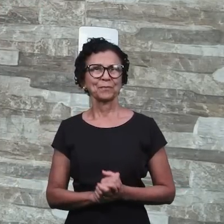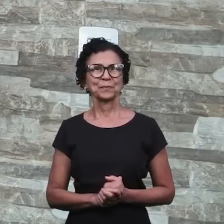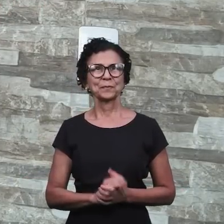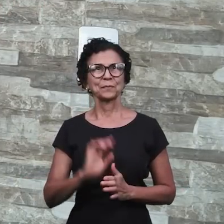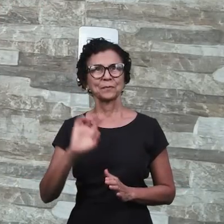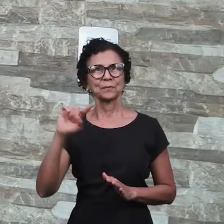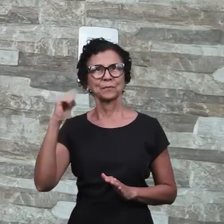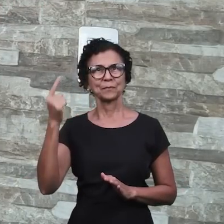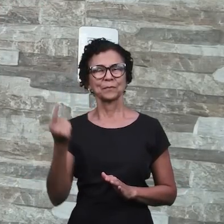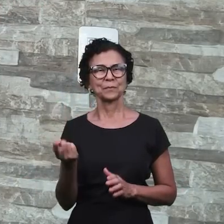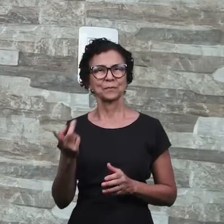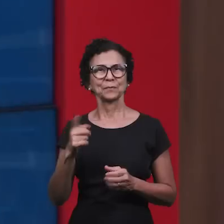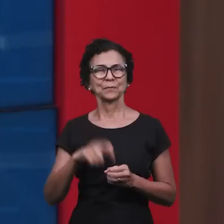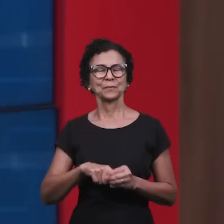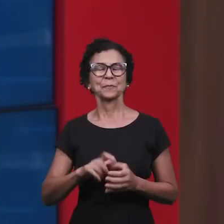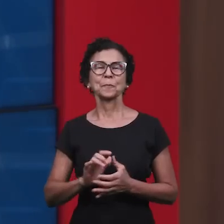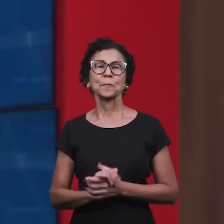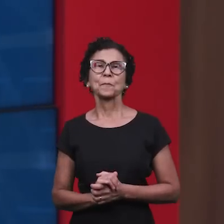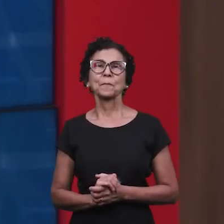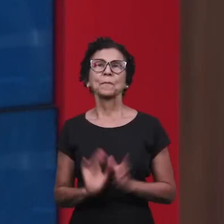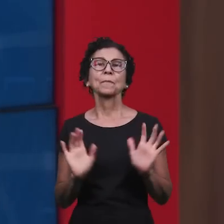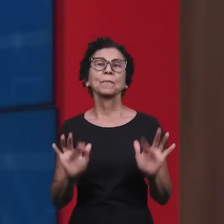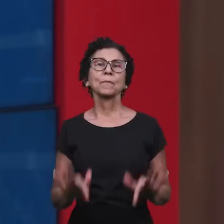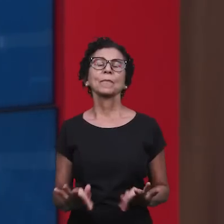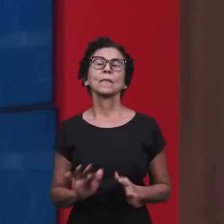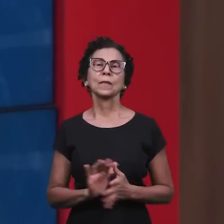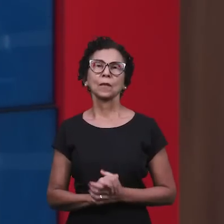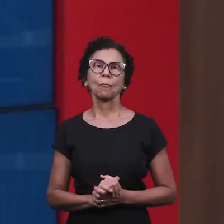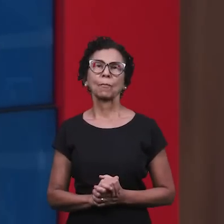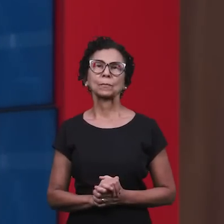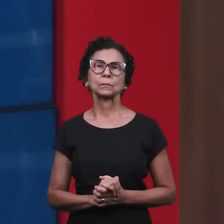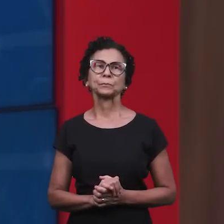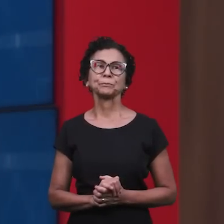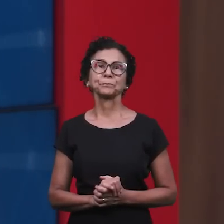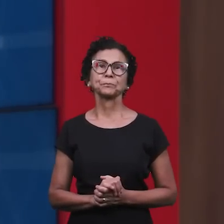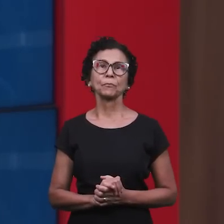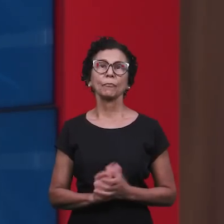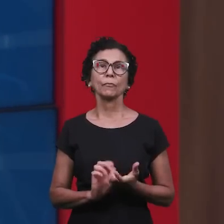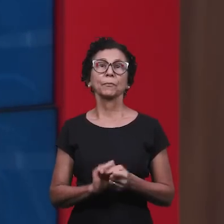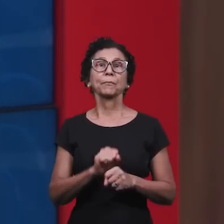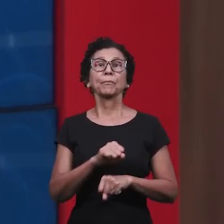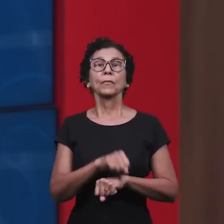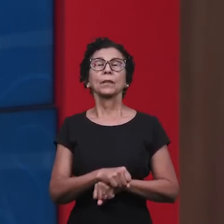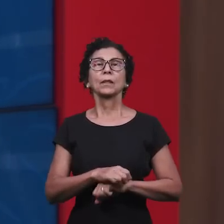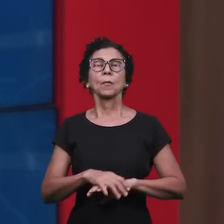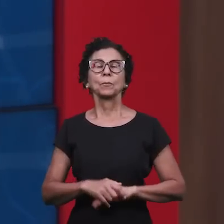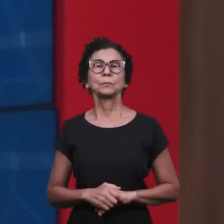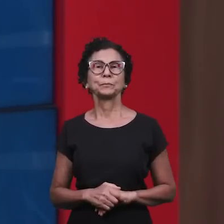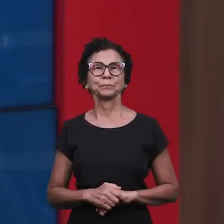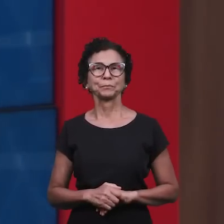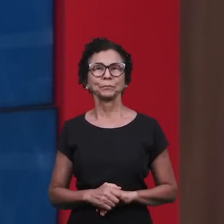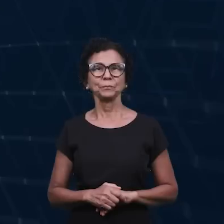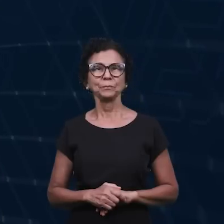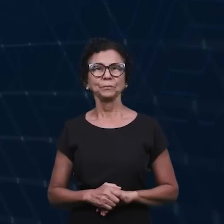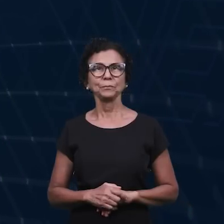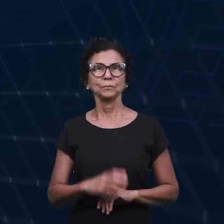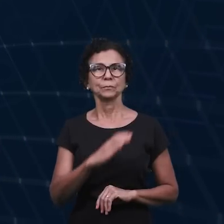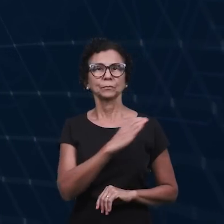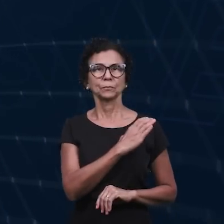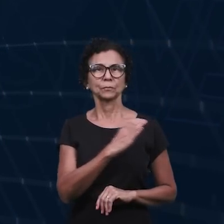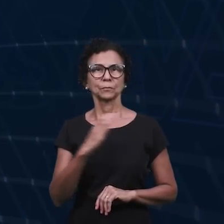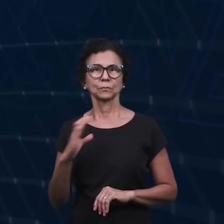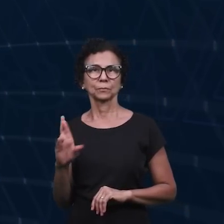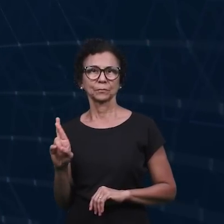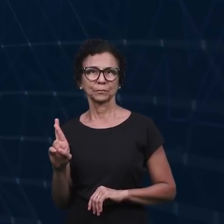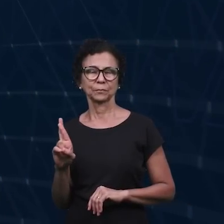até a próxima semana. E para finalizar, vamos conferir aí um pouco de como está sendo um seminário em Costa Rica. Estamos em